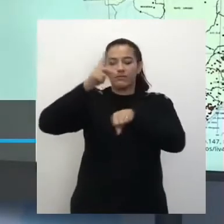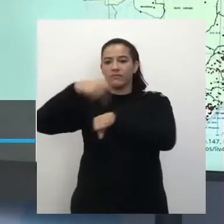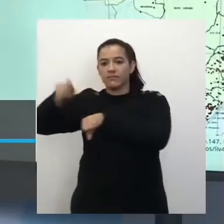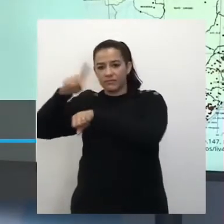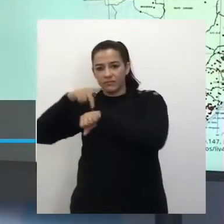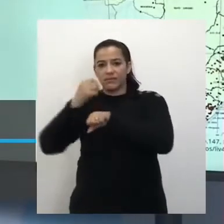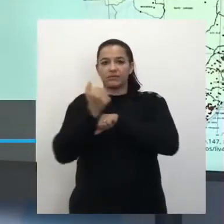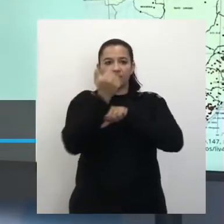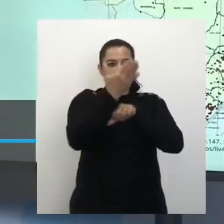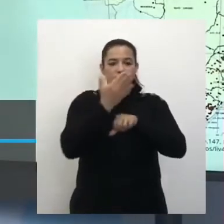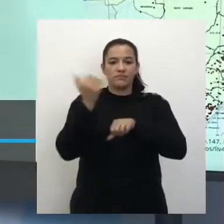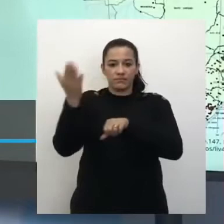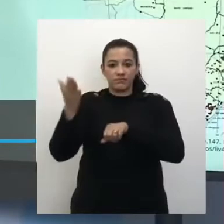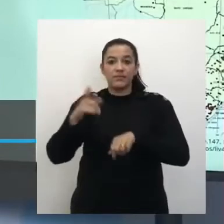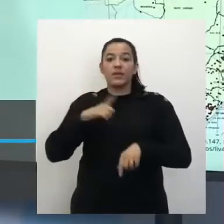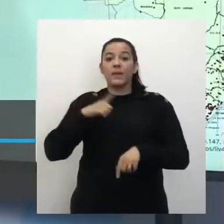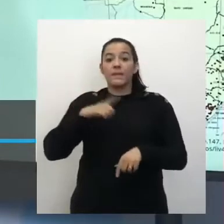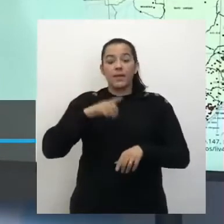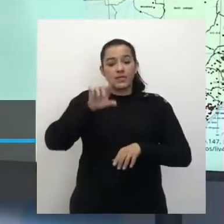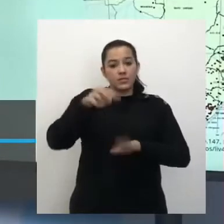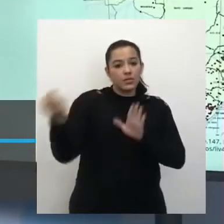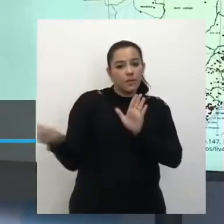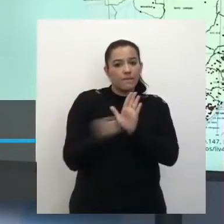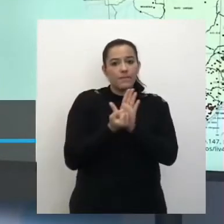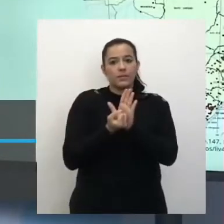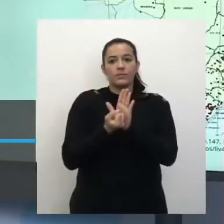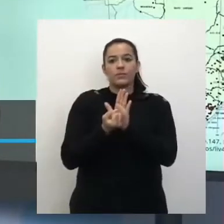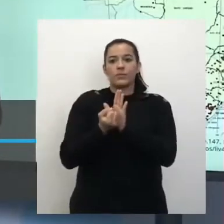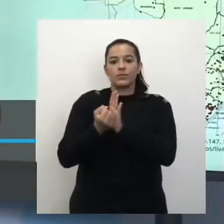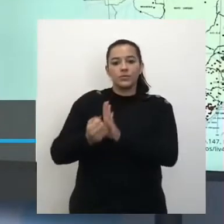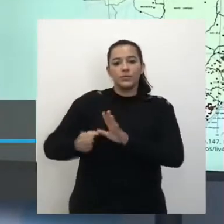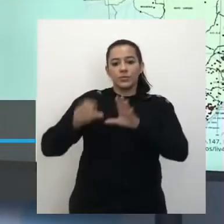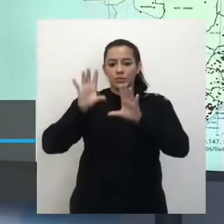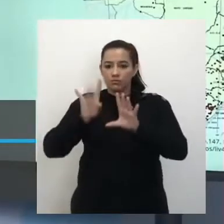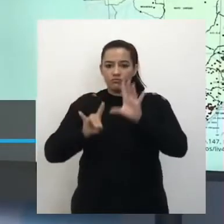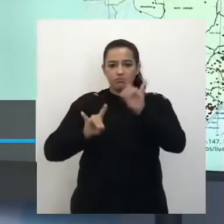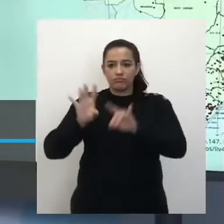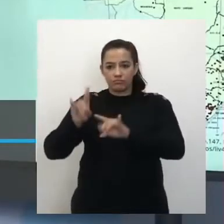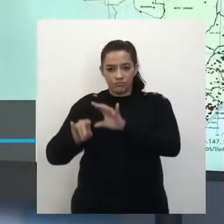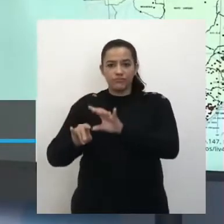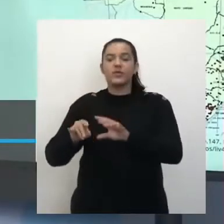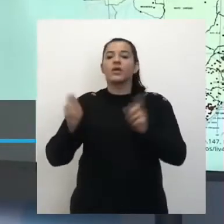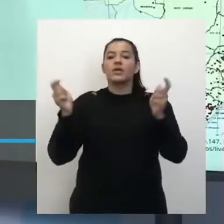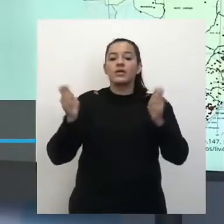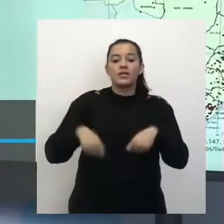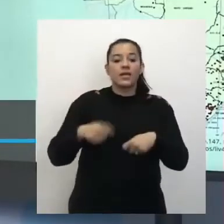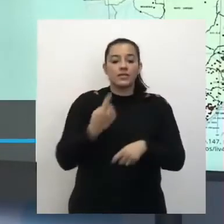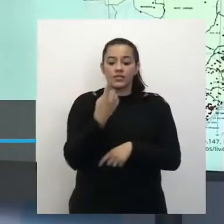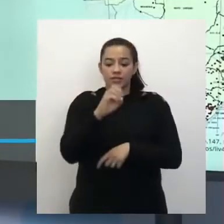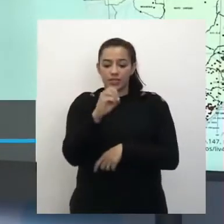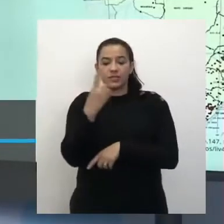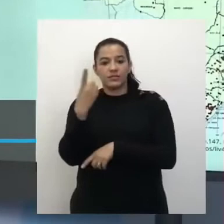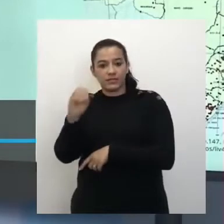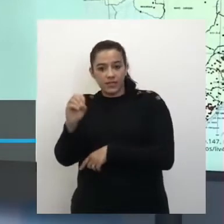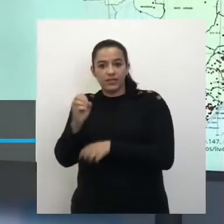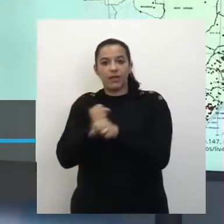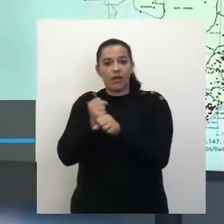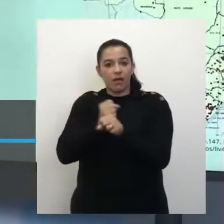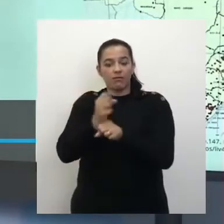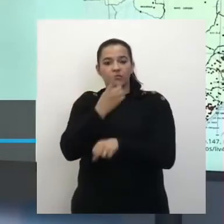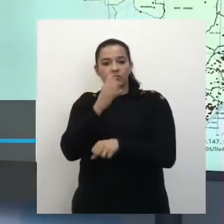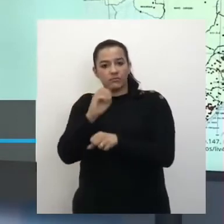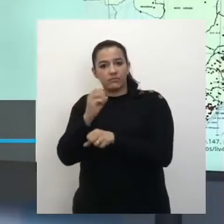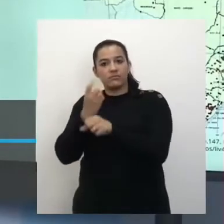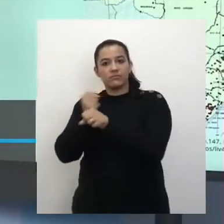patrimônio internacional. Só que os patrimônios imateriais, é interessante sempre retratar, de 10 em 10 anos, eles passam por um processo